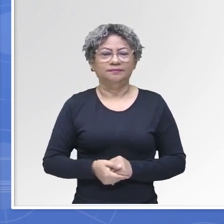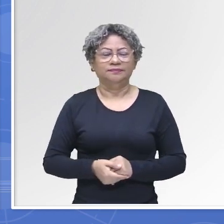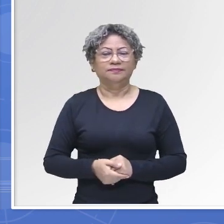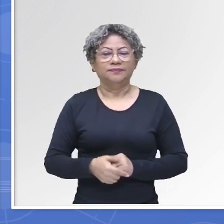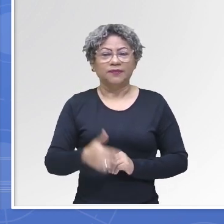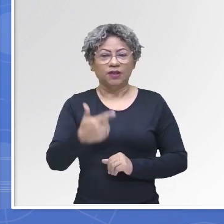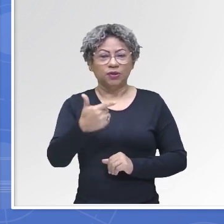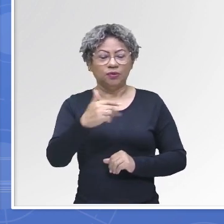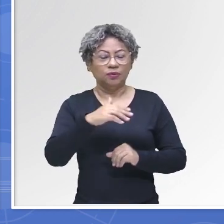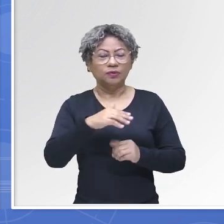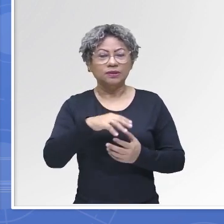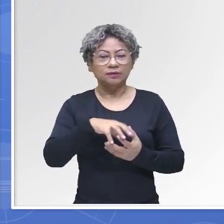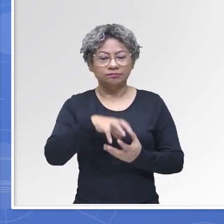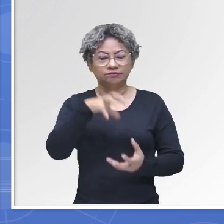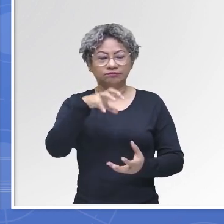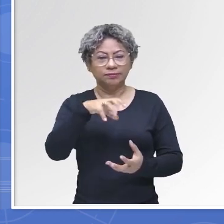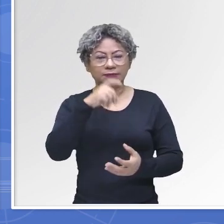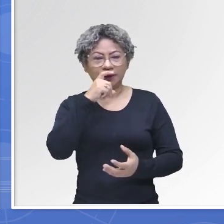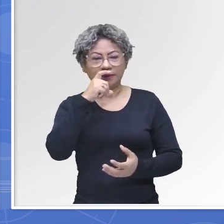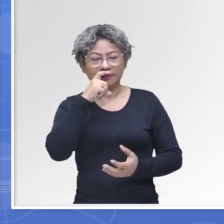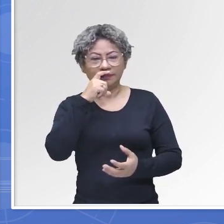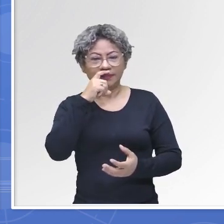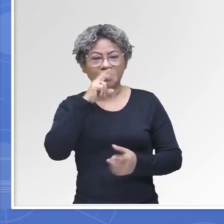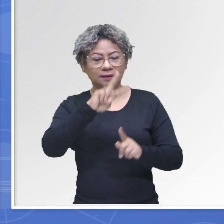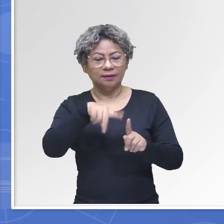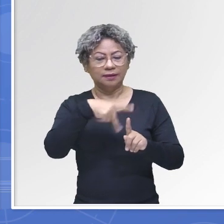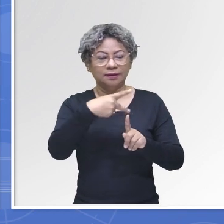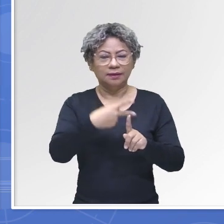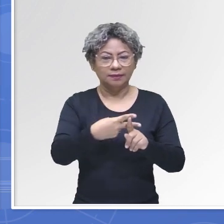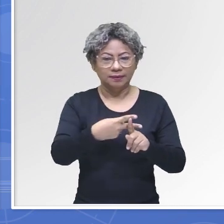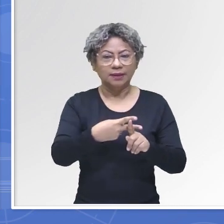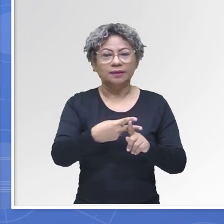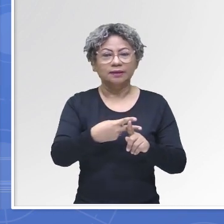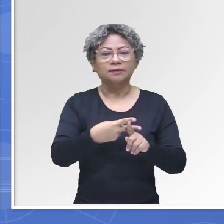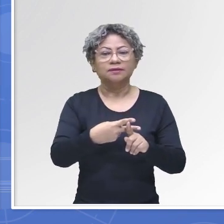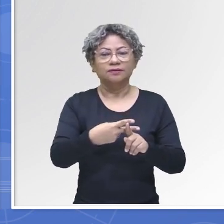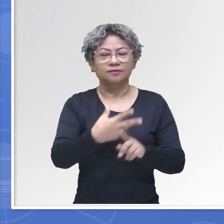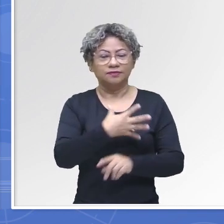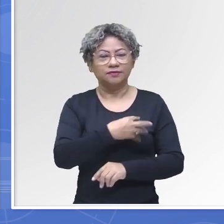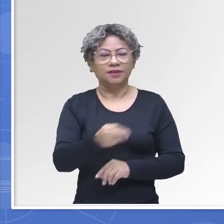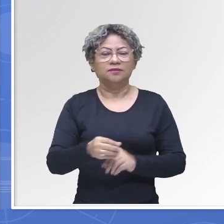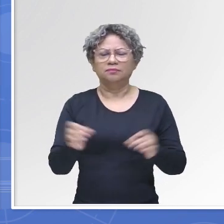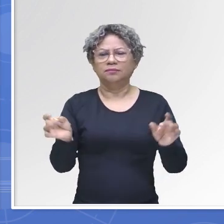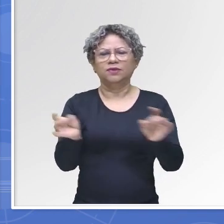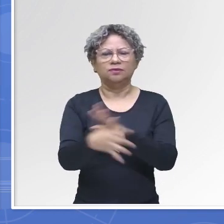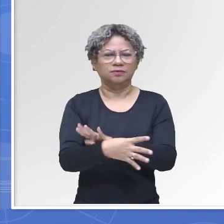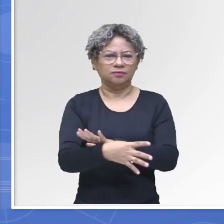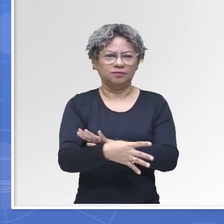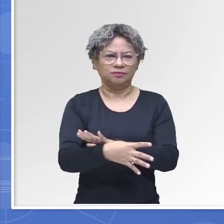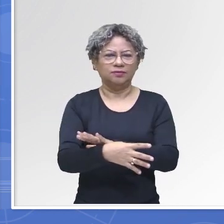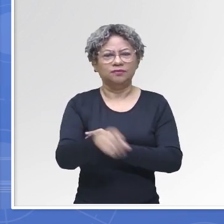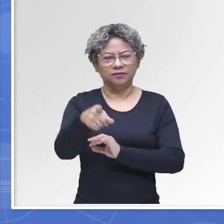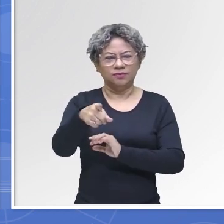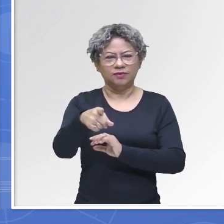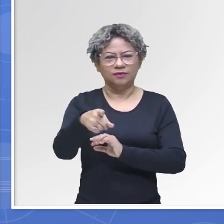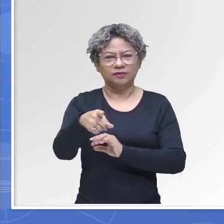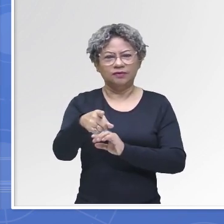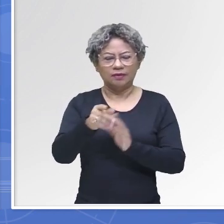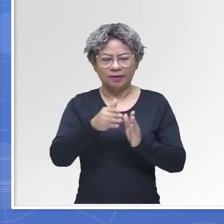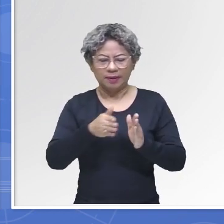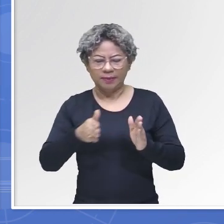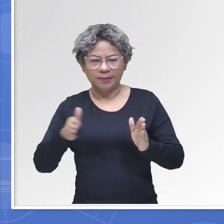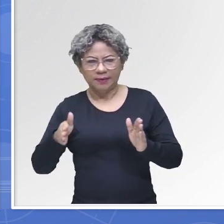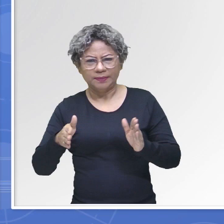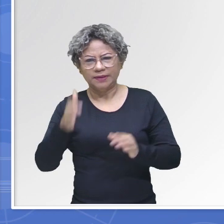vezes 12F, que multiplica. Pronto. Você fazendo isso, ó, já